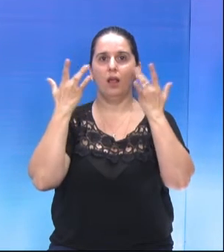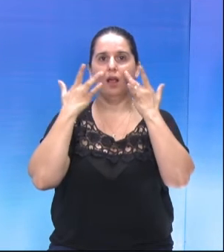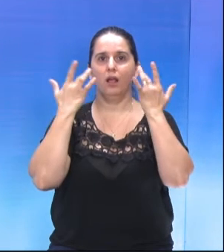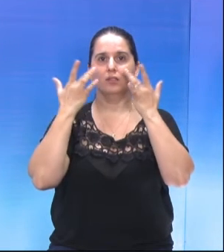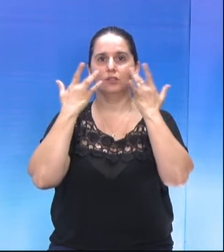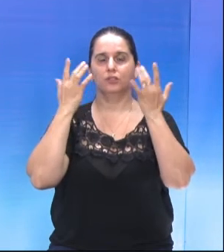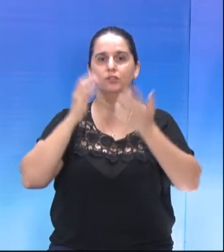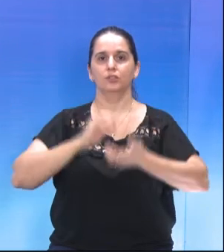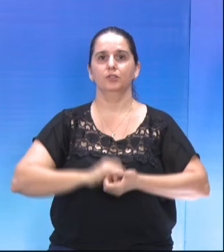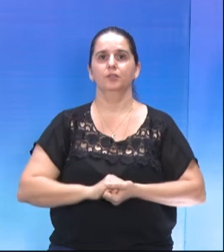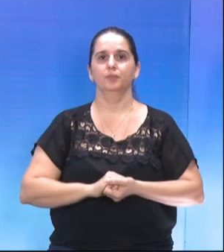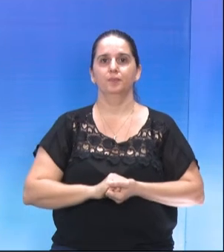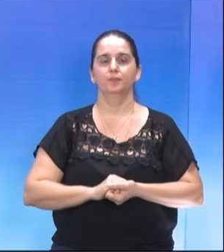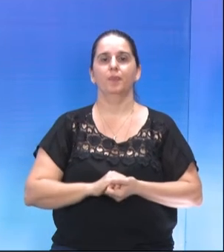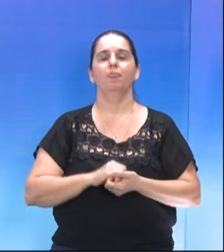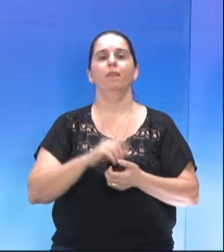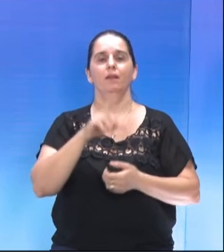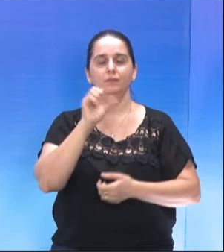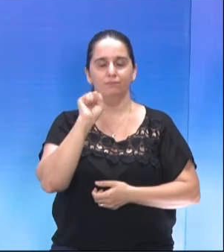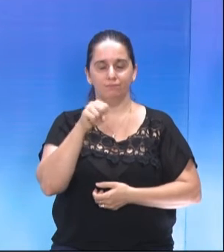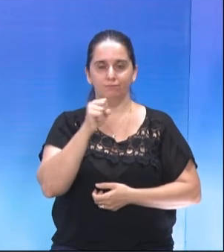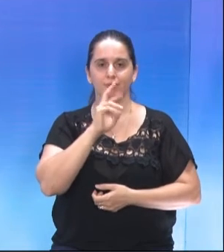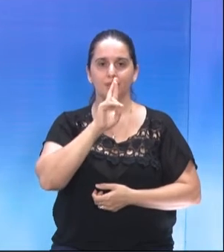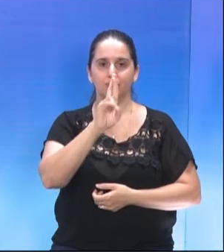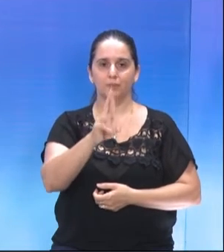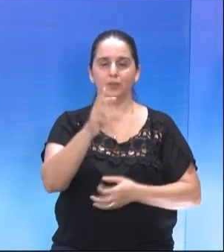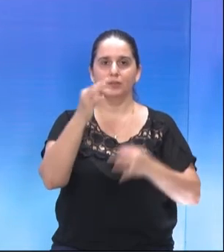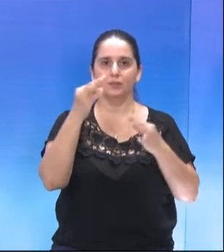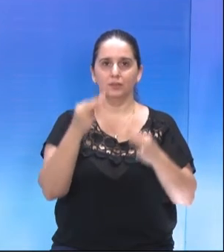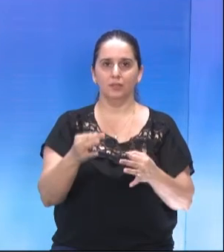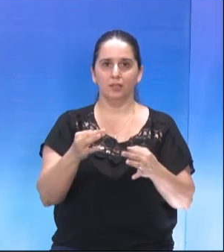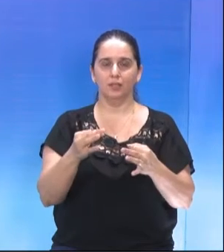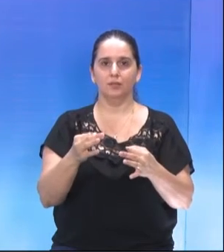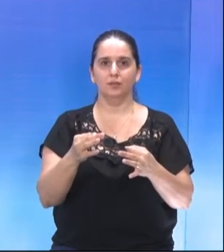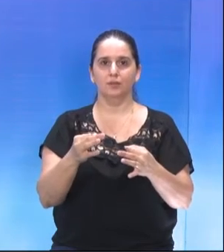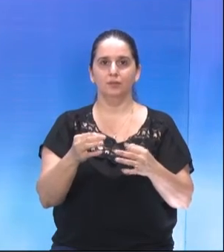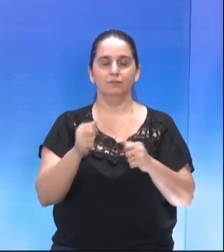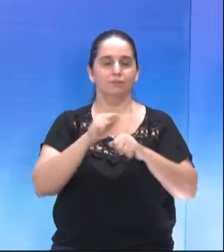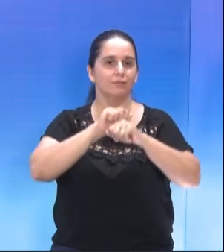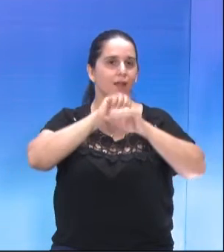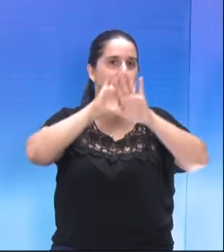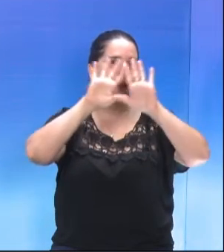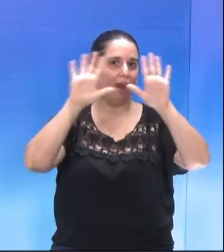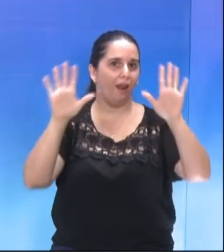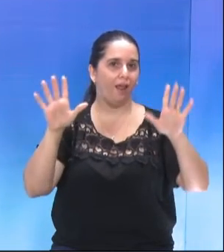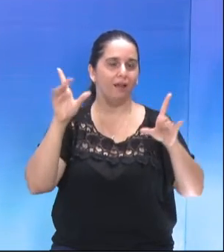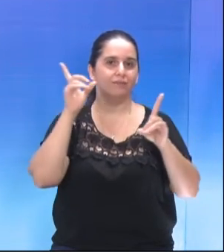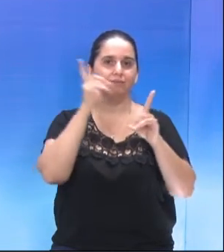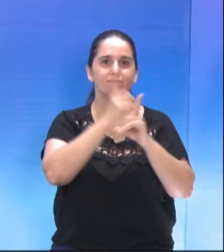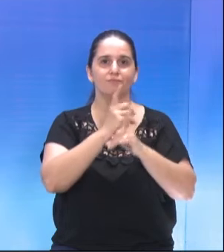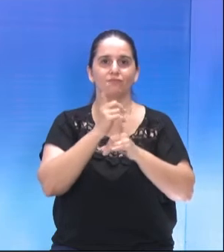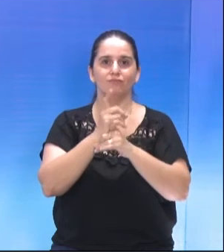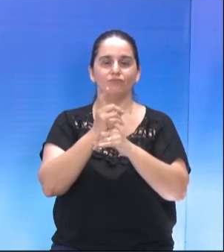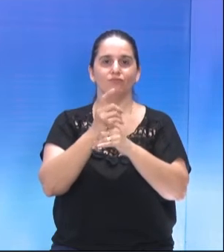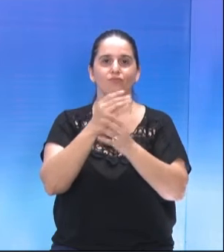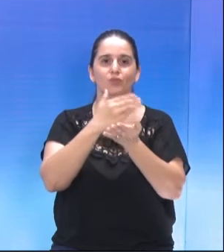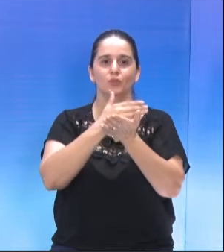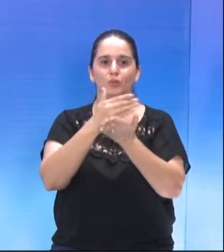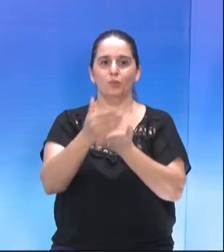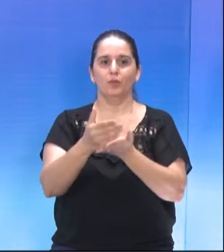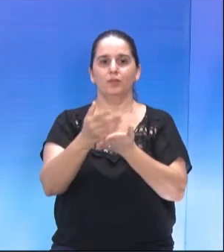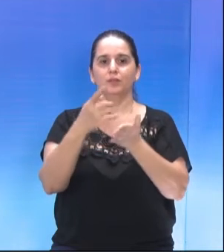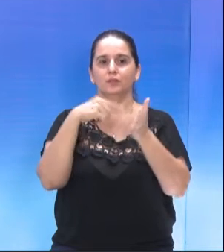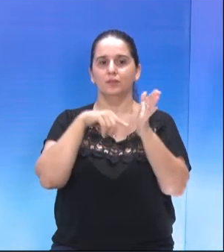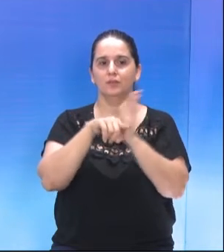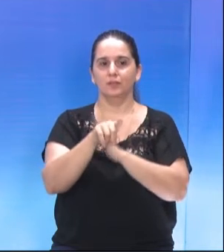diversas linguagens artísticas. É essa a resposta que a gente pode claramente encontrar no início do